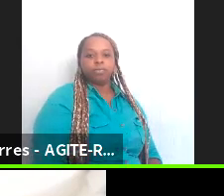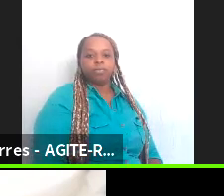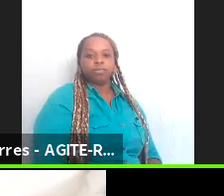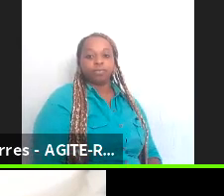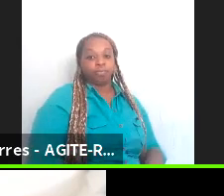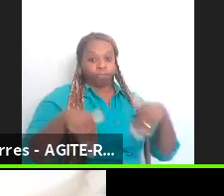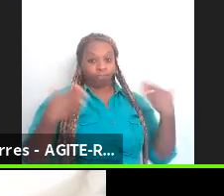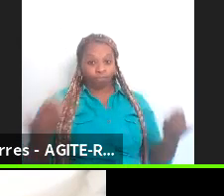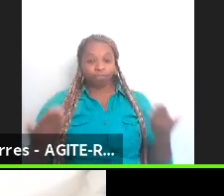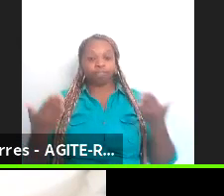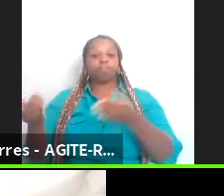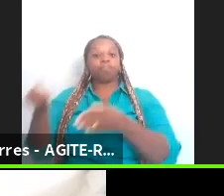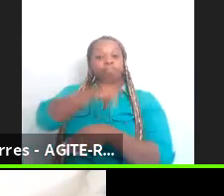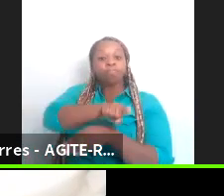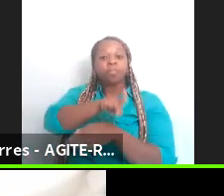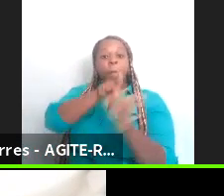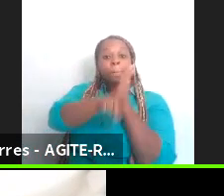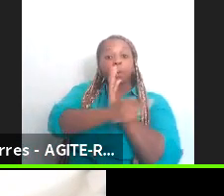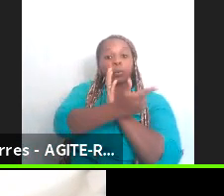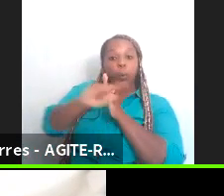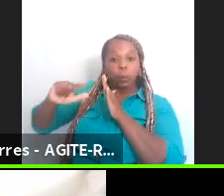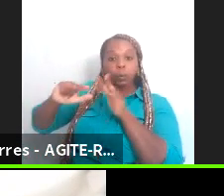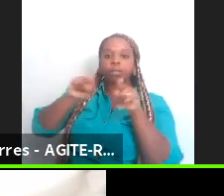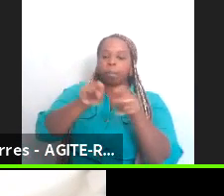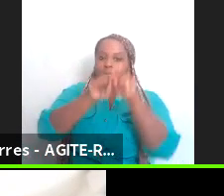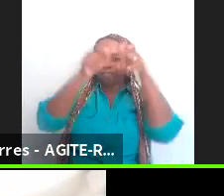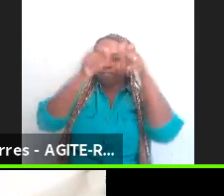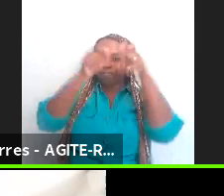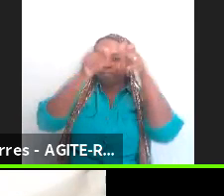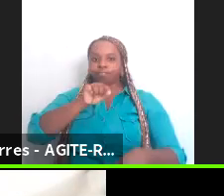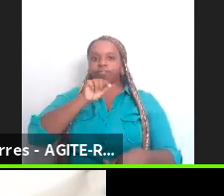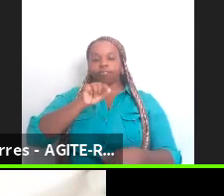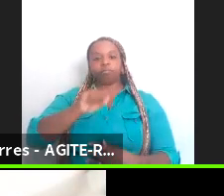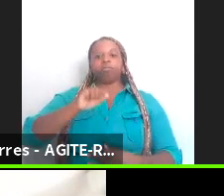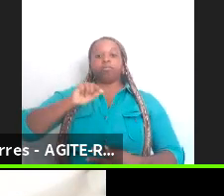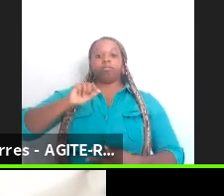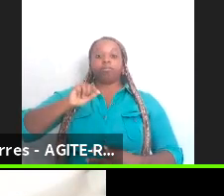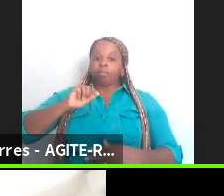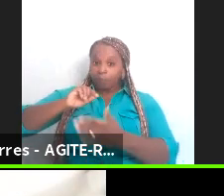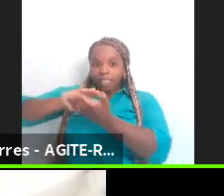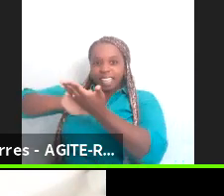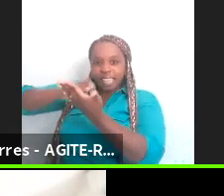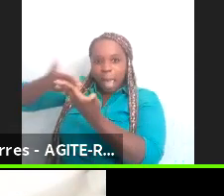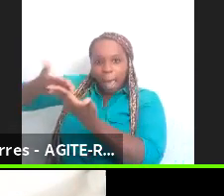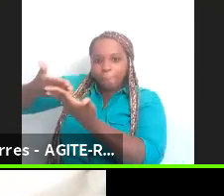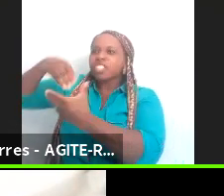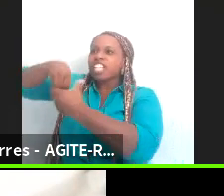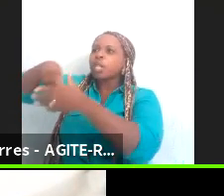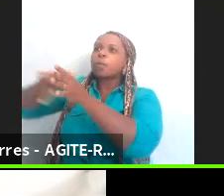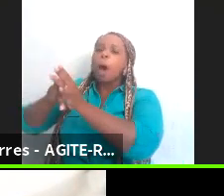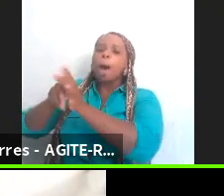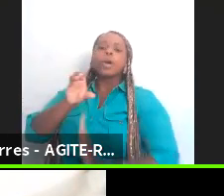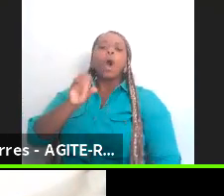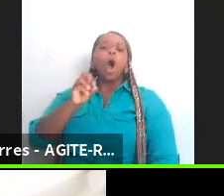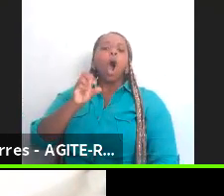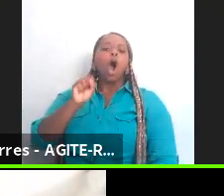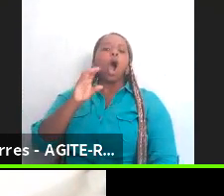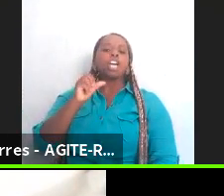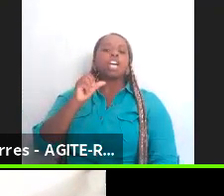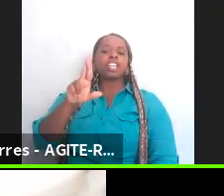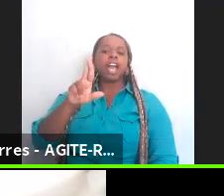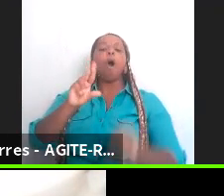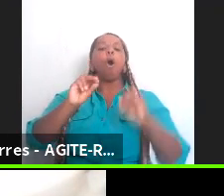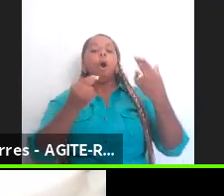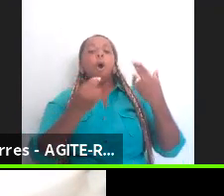Então, uma outra pergunta, Ana, que diz o seguinte: interpretar o Oscar ou interpretar ao vivo na televisão de maneira